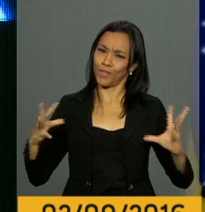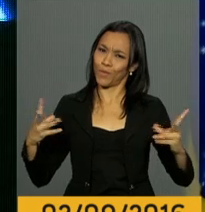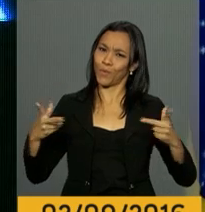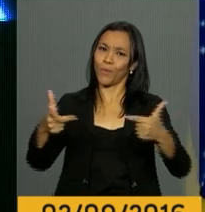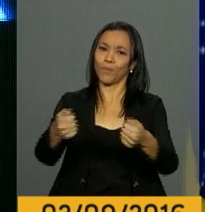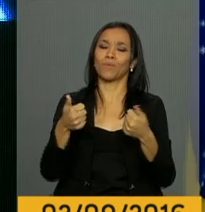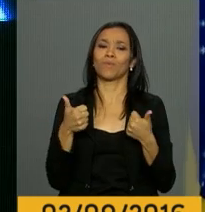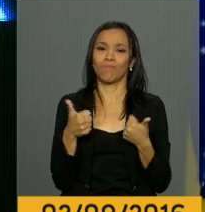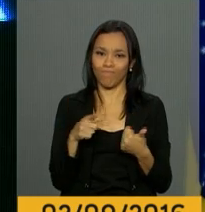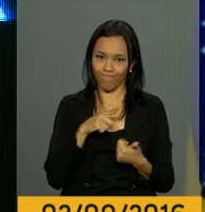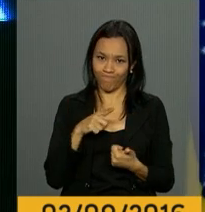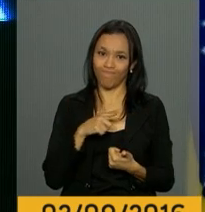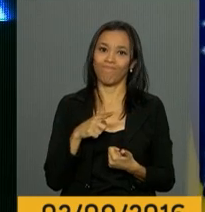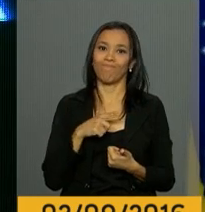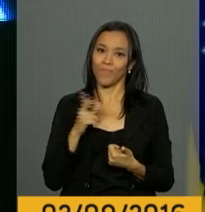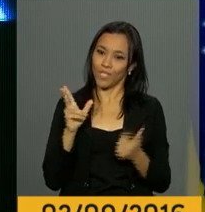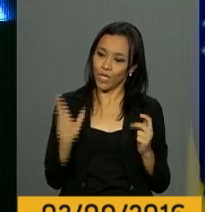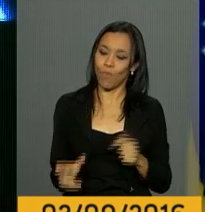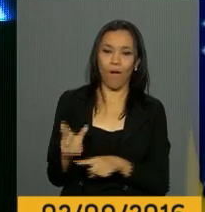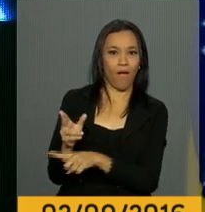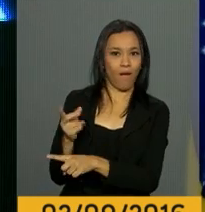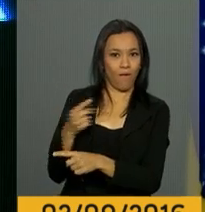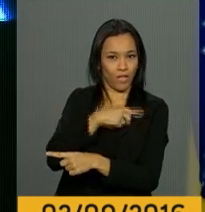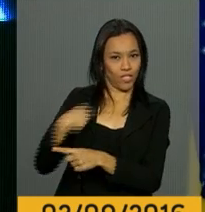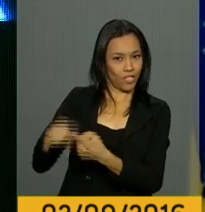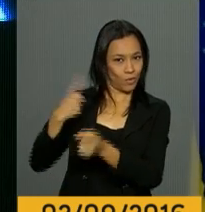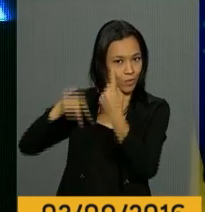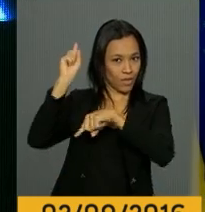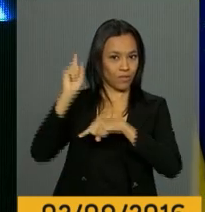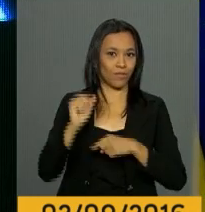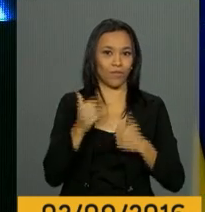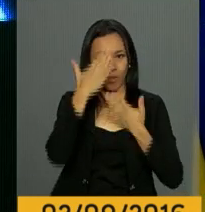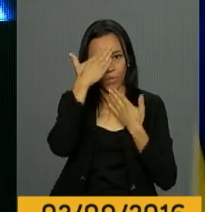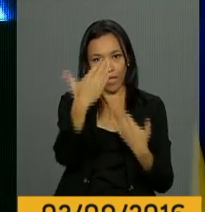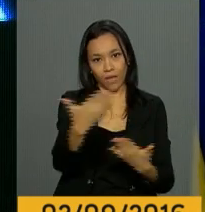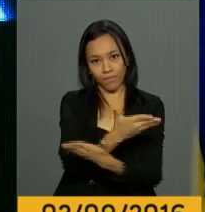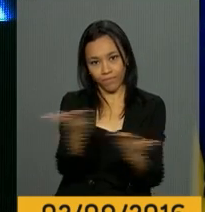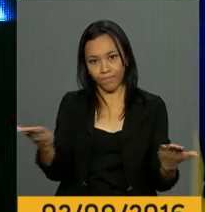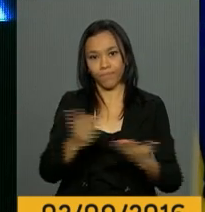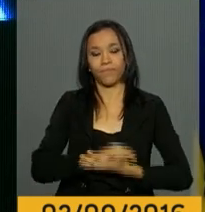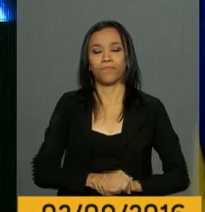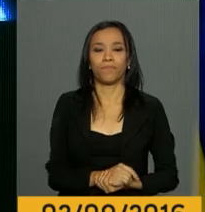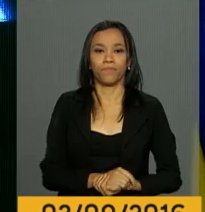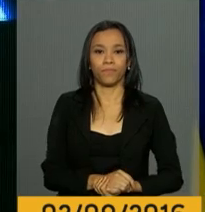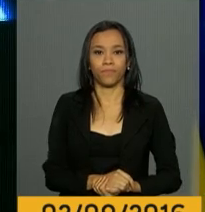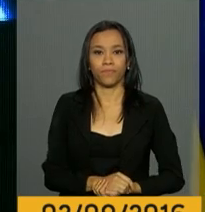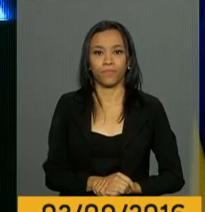tenhamos, como tem a China, muito sucesso. Muito obrigado aos senhores.